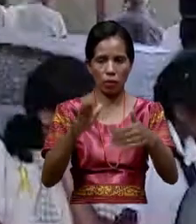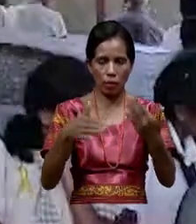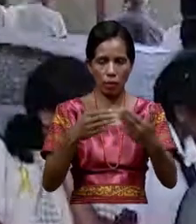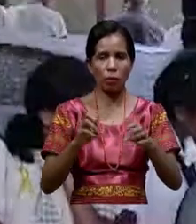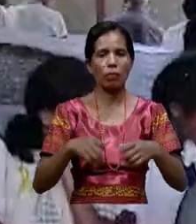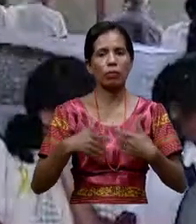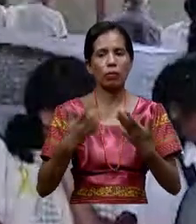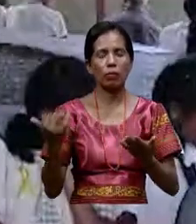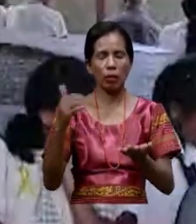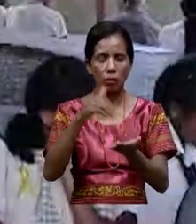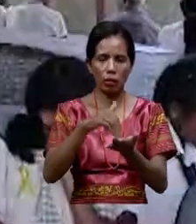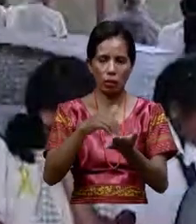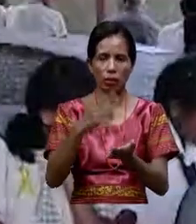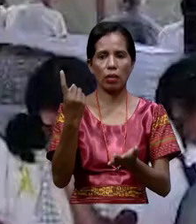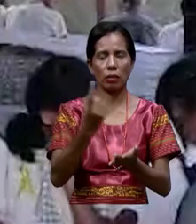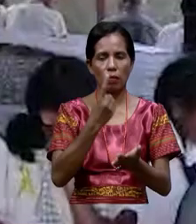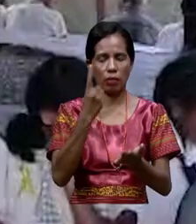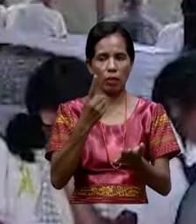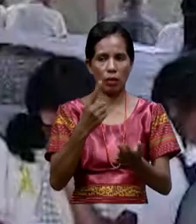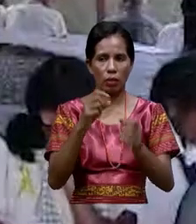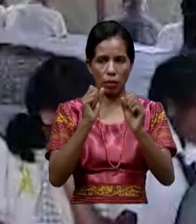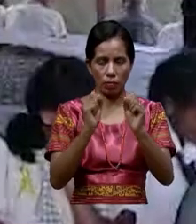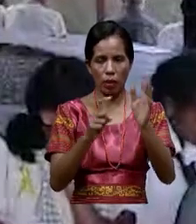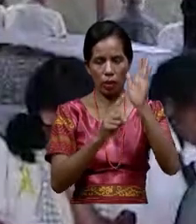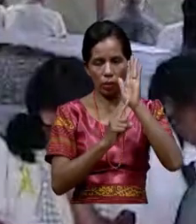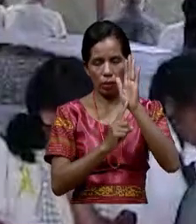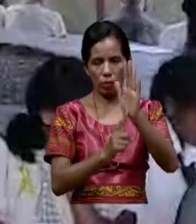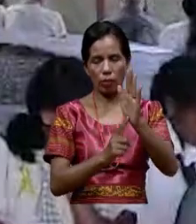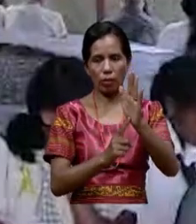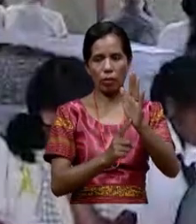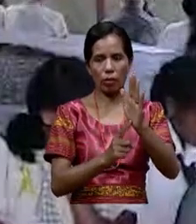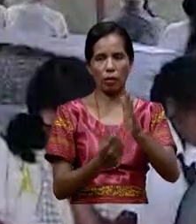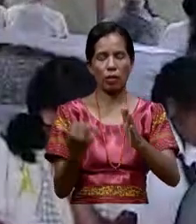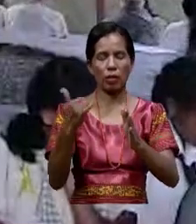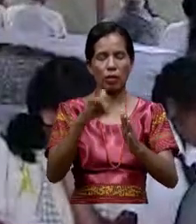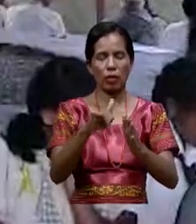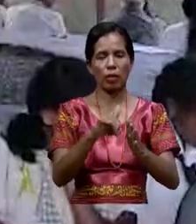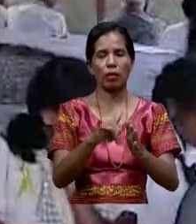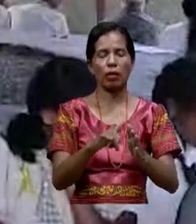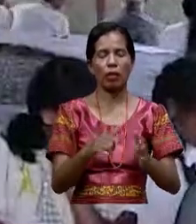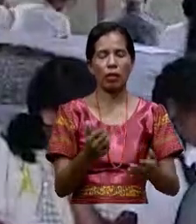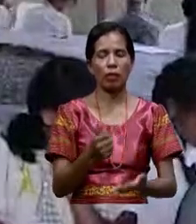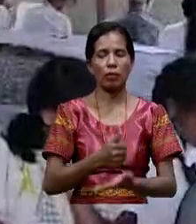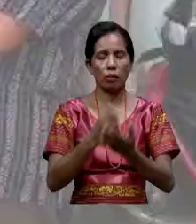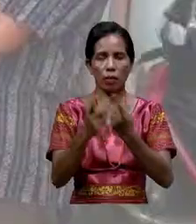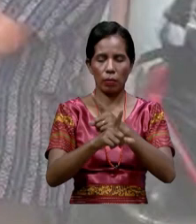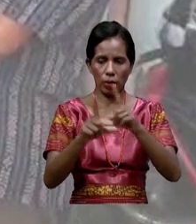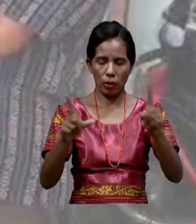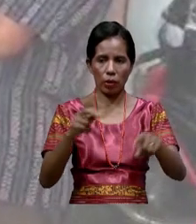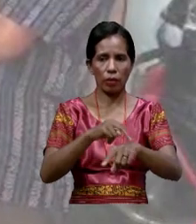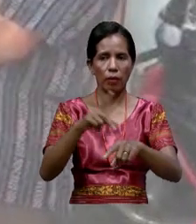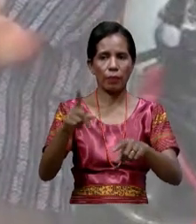Aisá, Sira, para estudar na FATI, onde não é para a tuta, herói na sirenia, luta de libertação nacional. Saiu-se